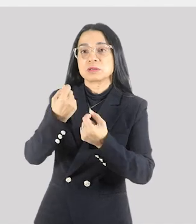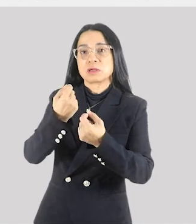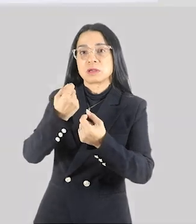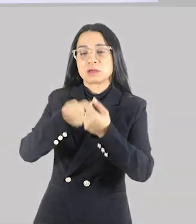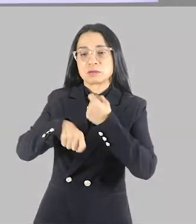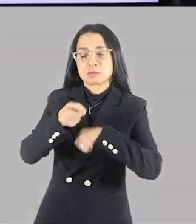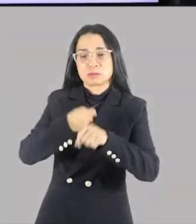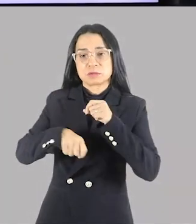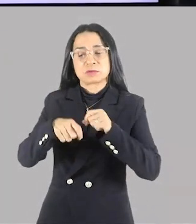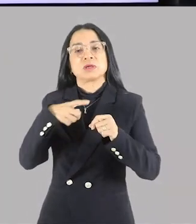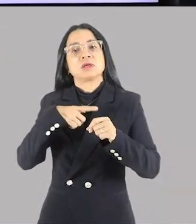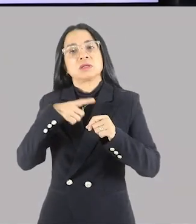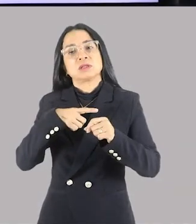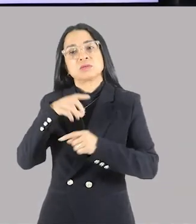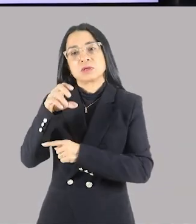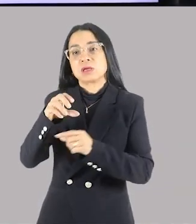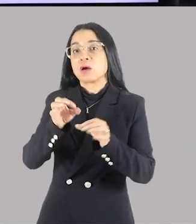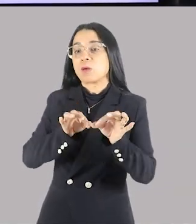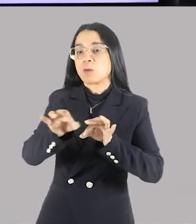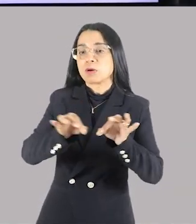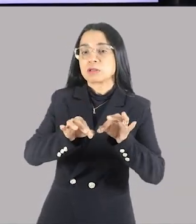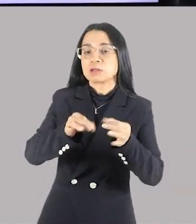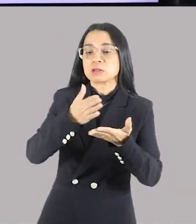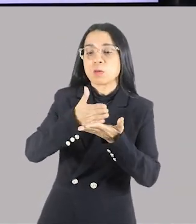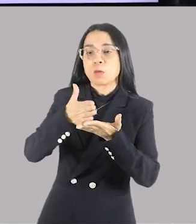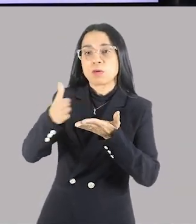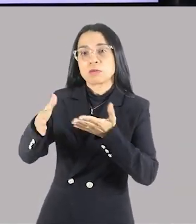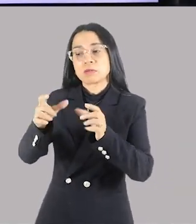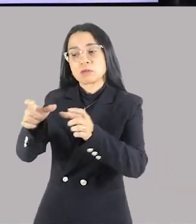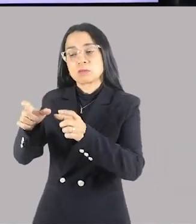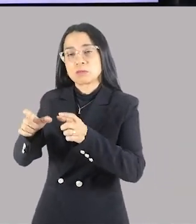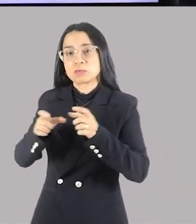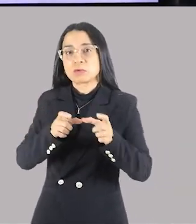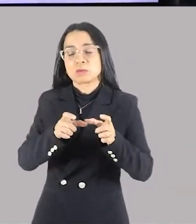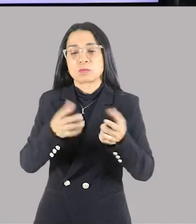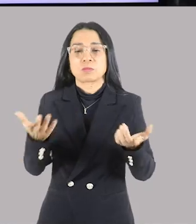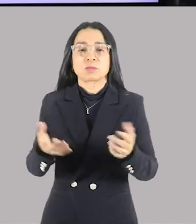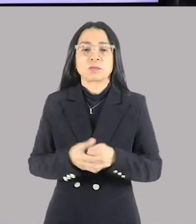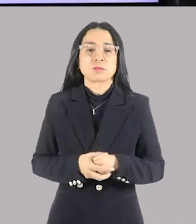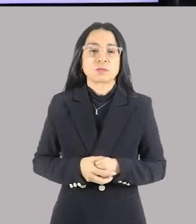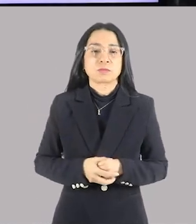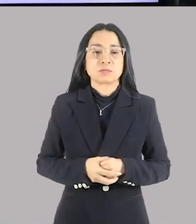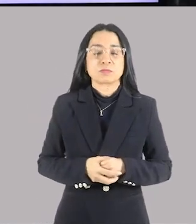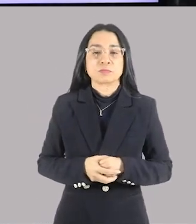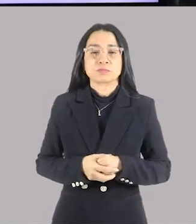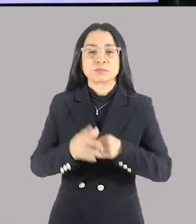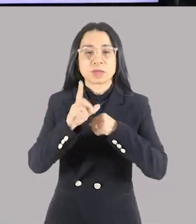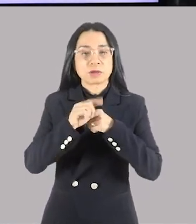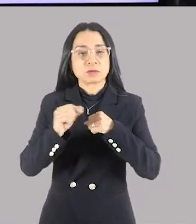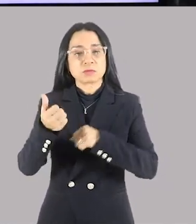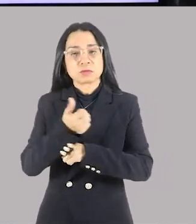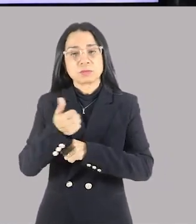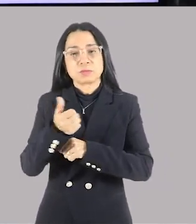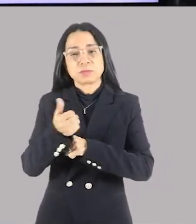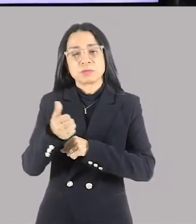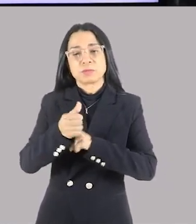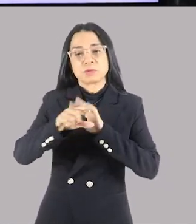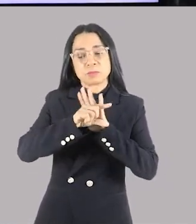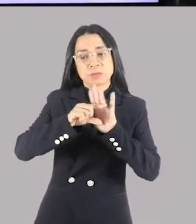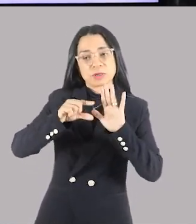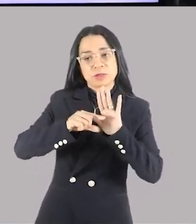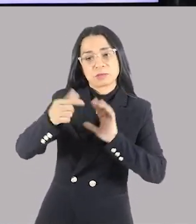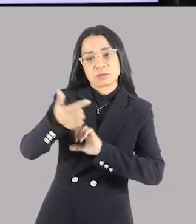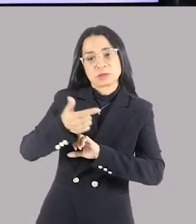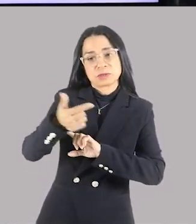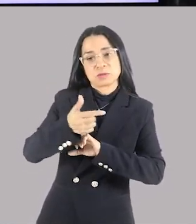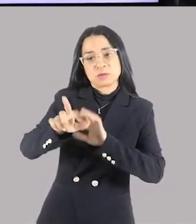ter órgãos, podem ter divisões internas de competência, perfeito? Artigo 1º, parágrafo 2º, inciso 1º da